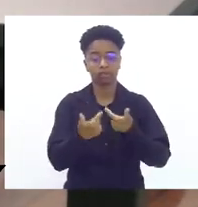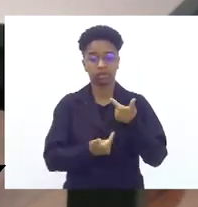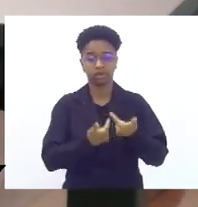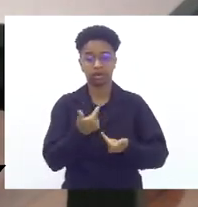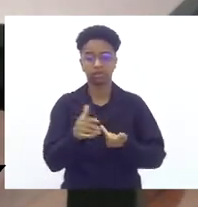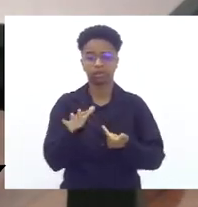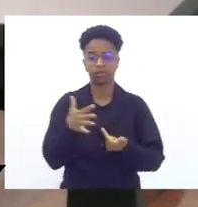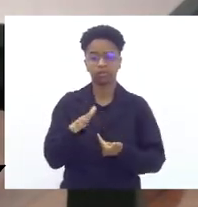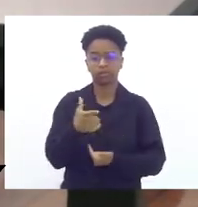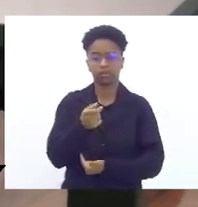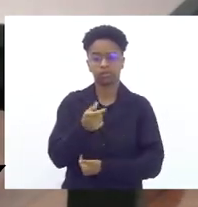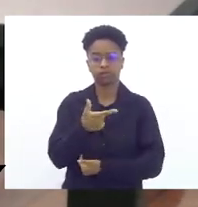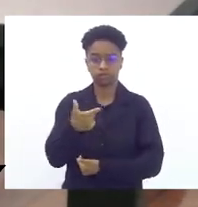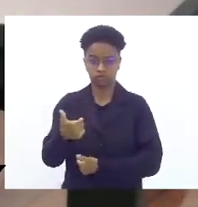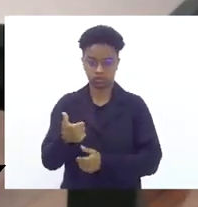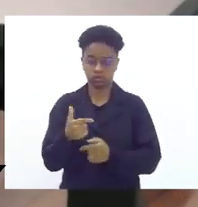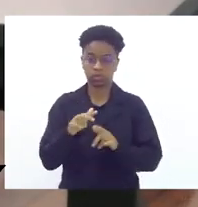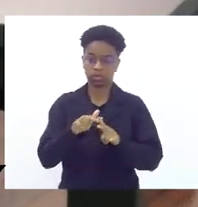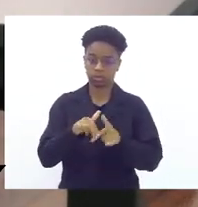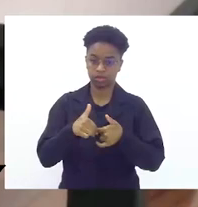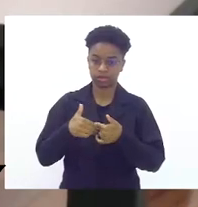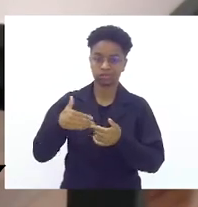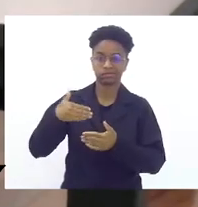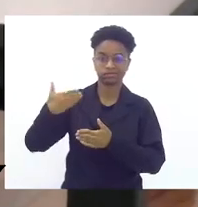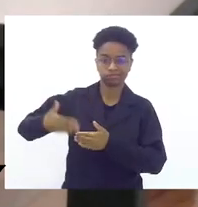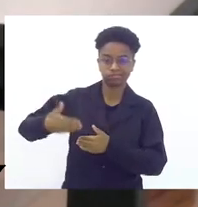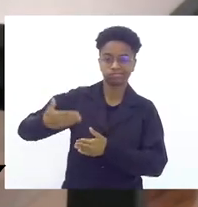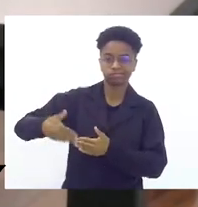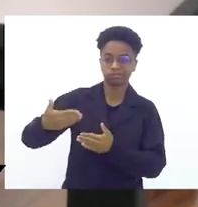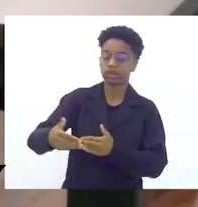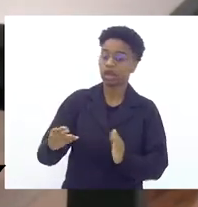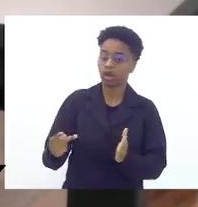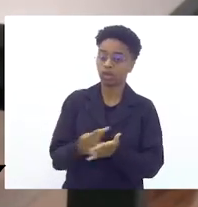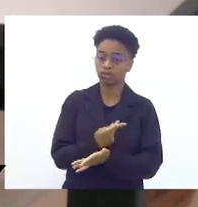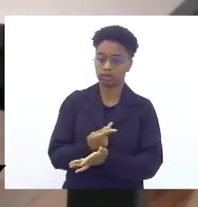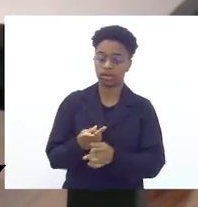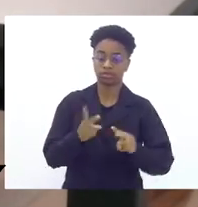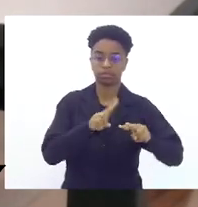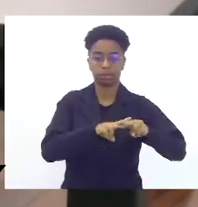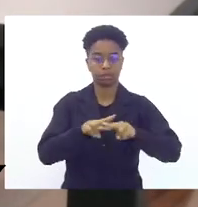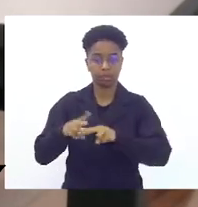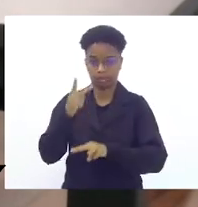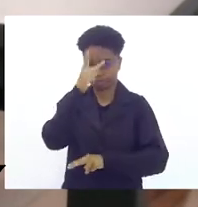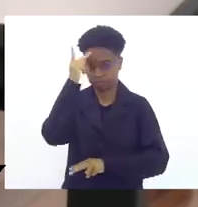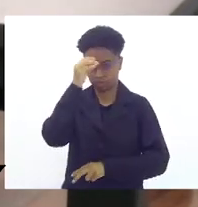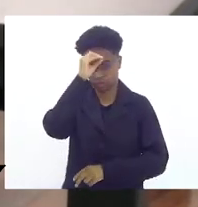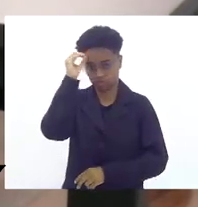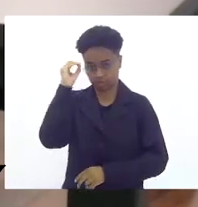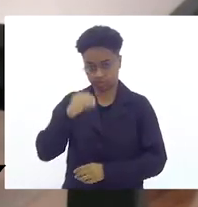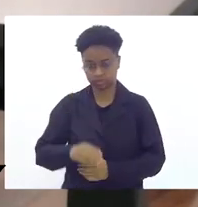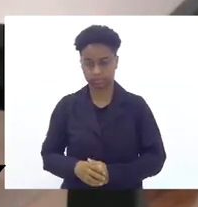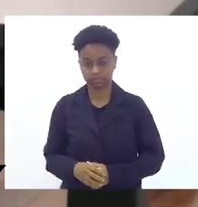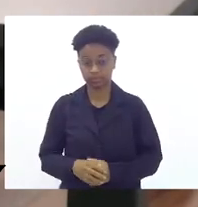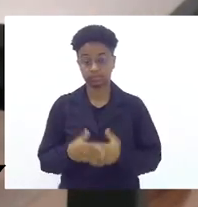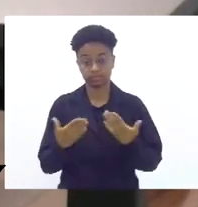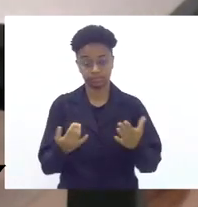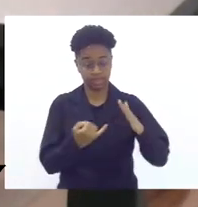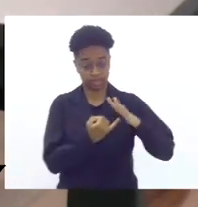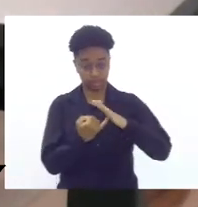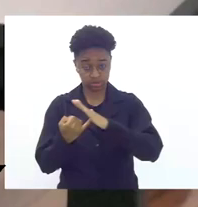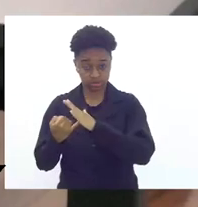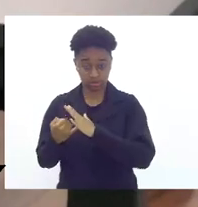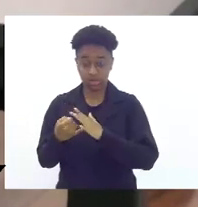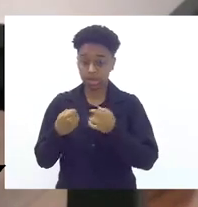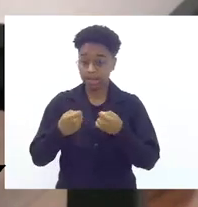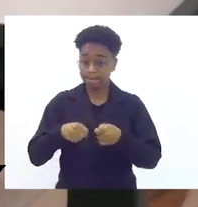de 2021 por conta da sucessão de casos né de prisões de inocentes Então essas instituições Elas